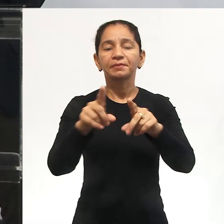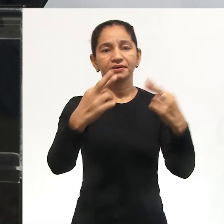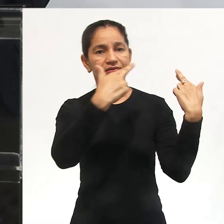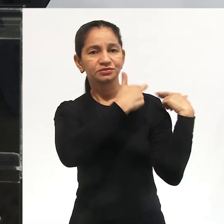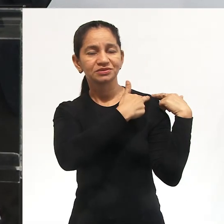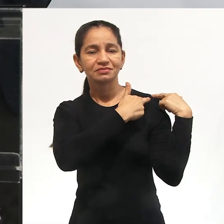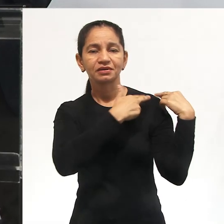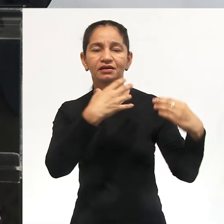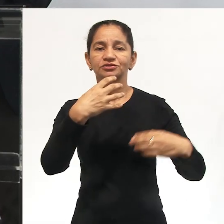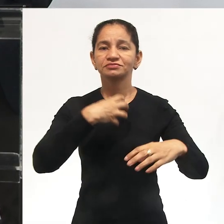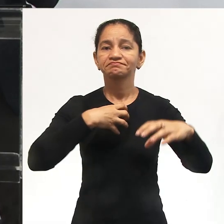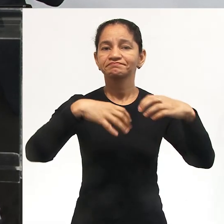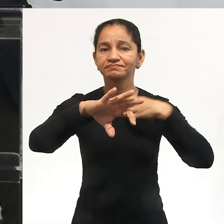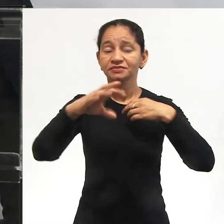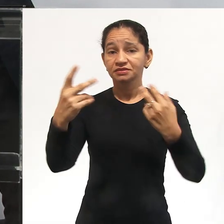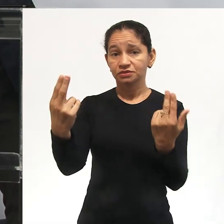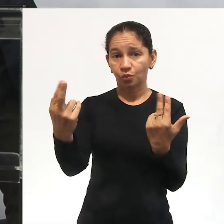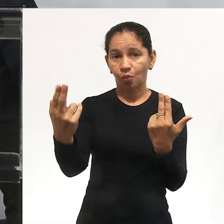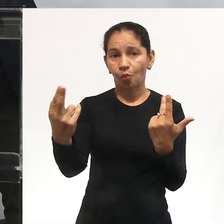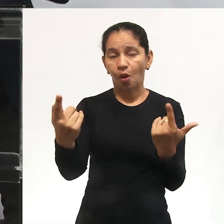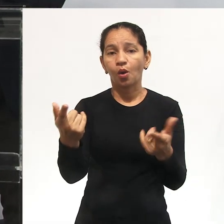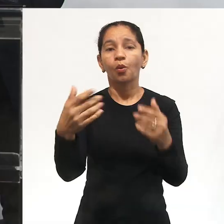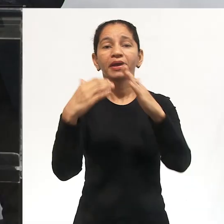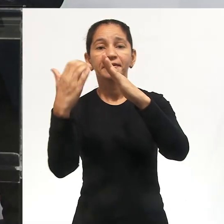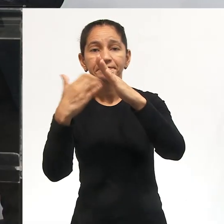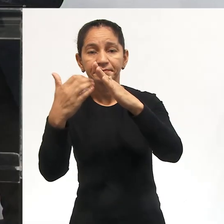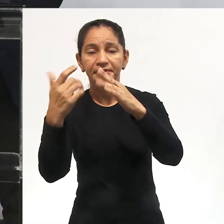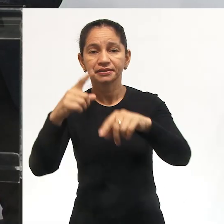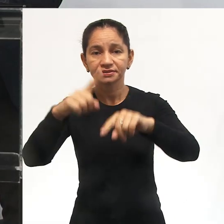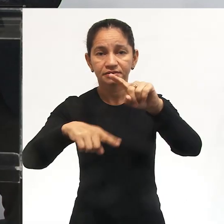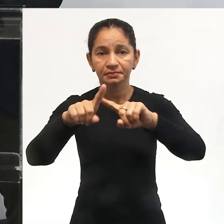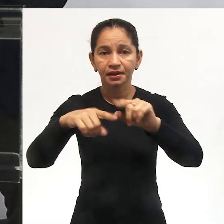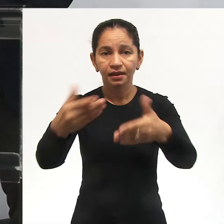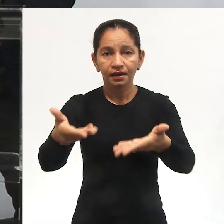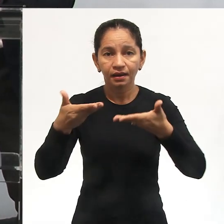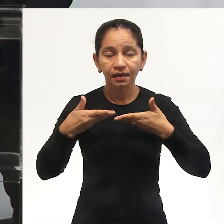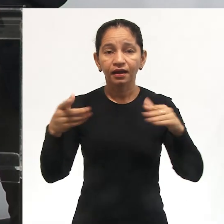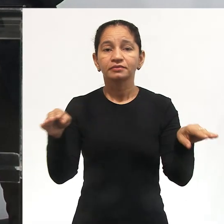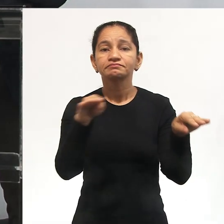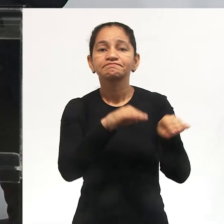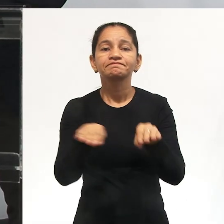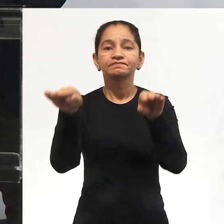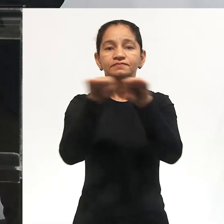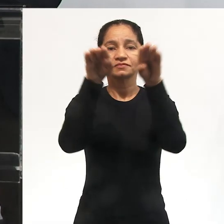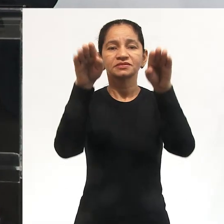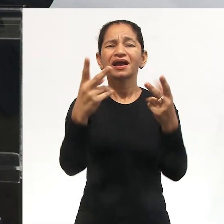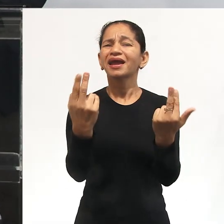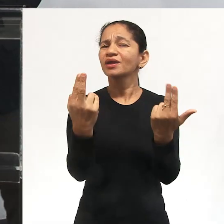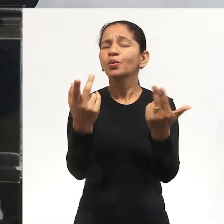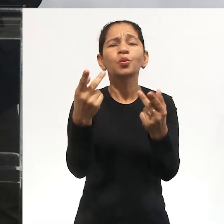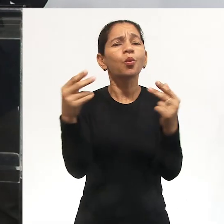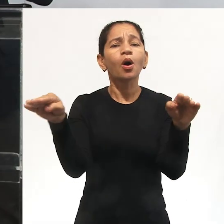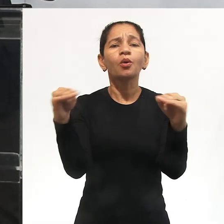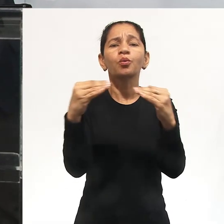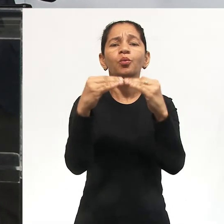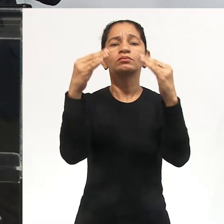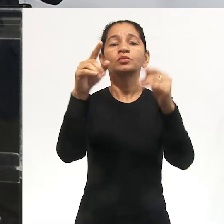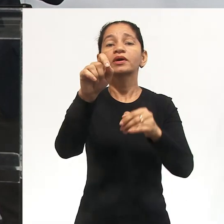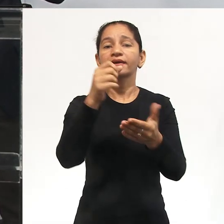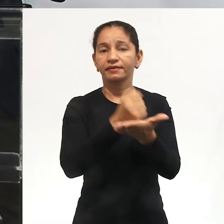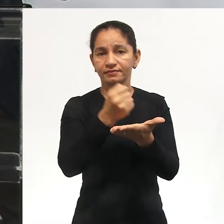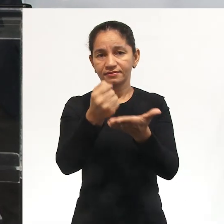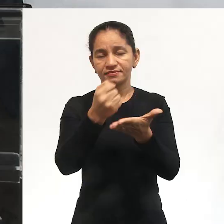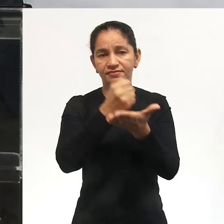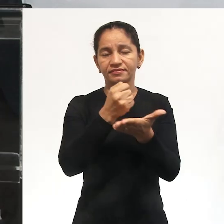obrigações de ambas as partes. A definição lá do artigo 6º, portanto, ele equipara uma ata de registro de preço a um